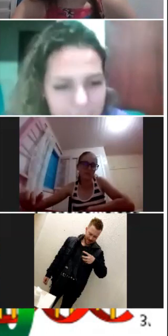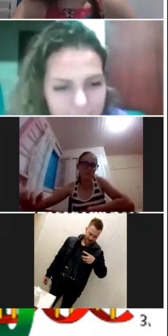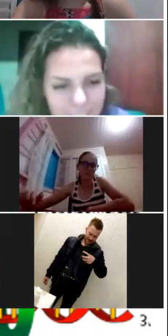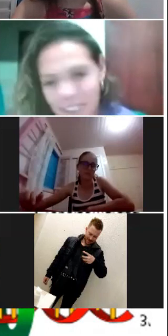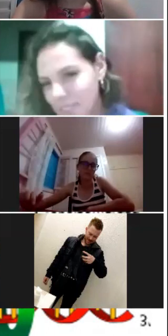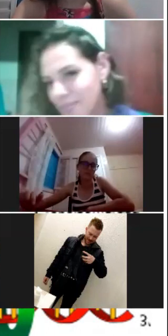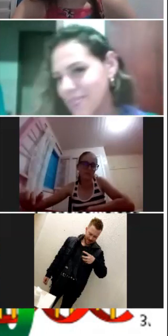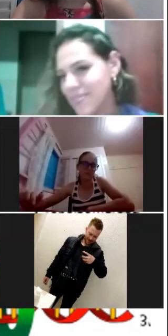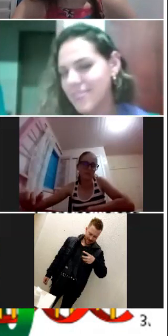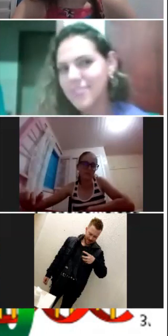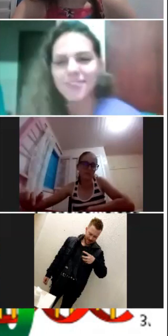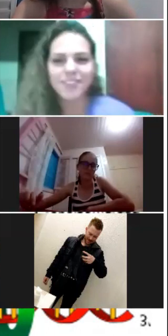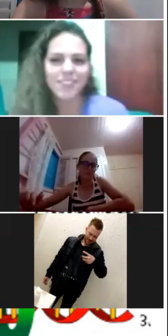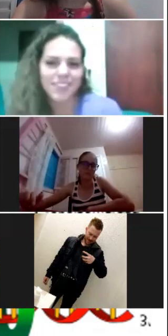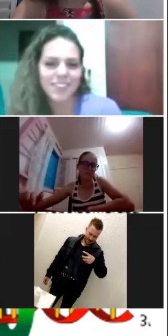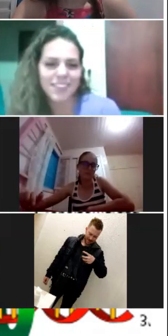Deu.